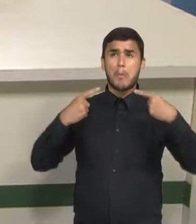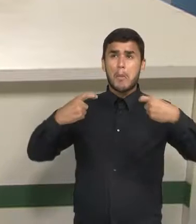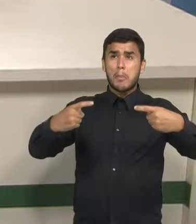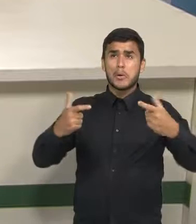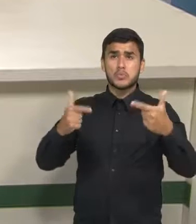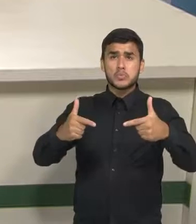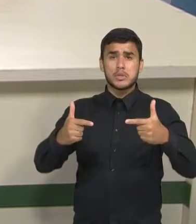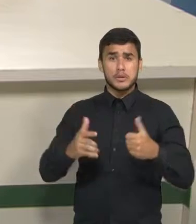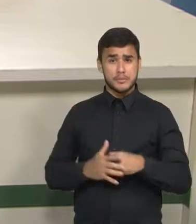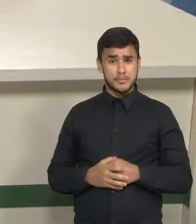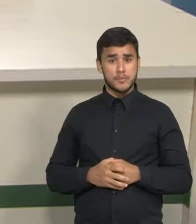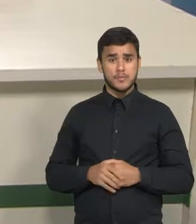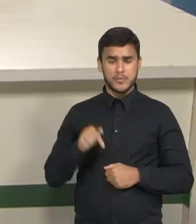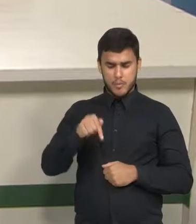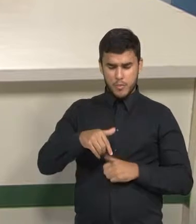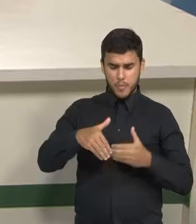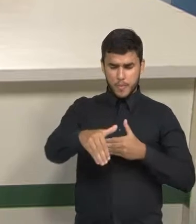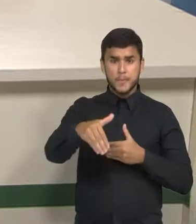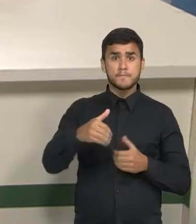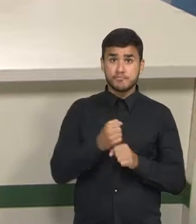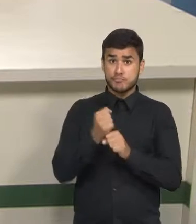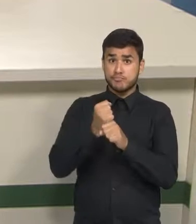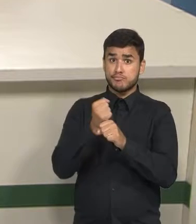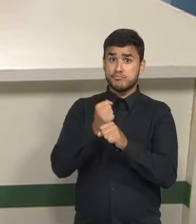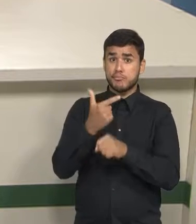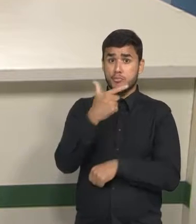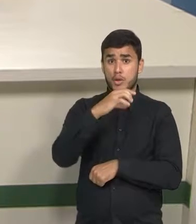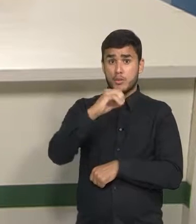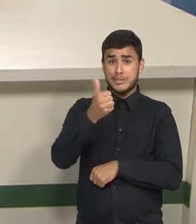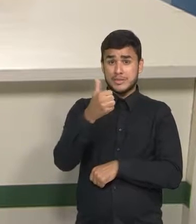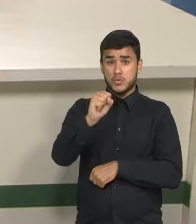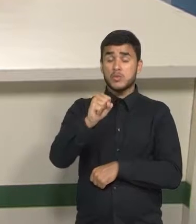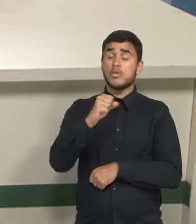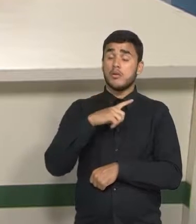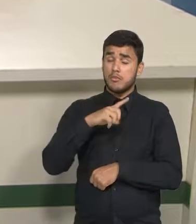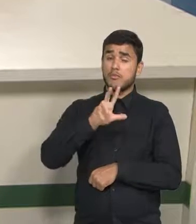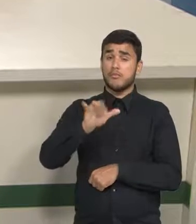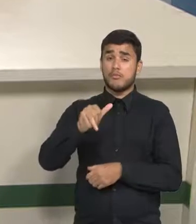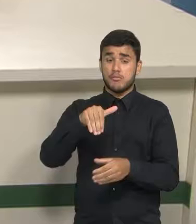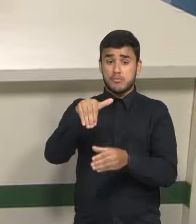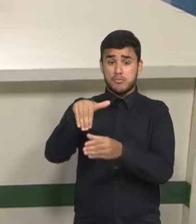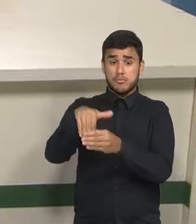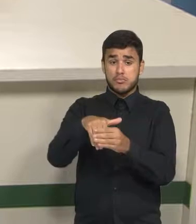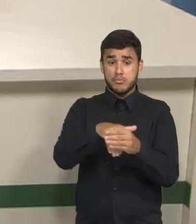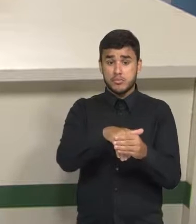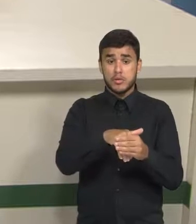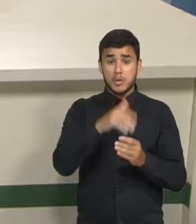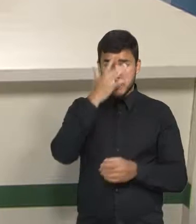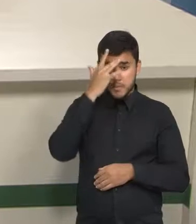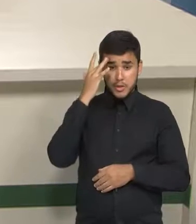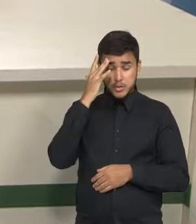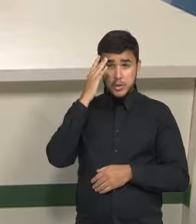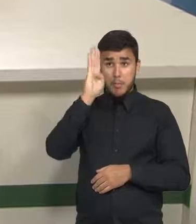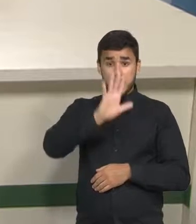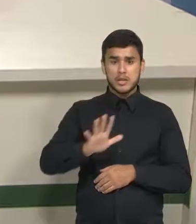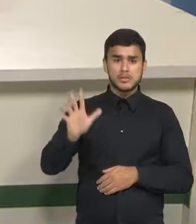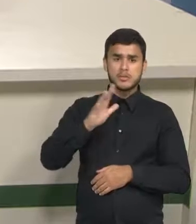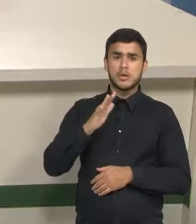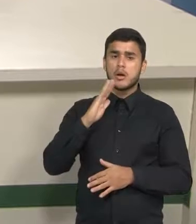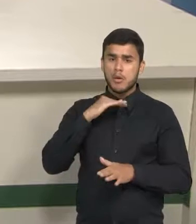estamos no ano de eleição. O Brasil vive... O cidadão brasileiro está sendo morto. Existe uma